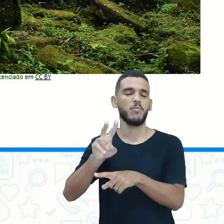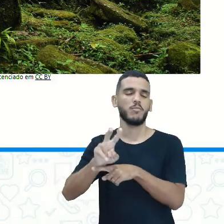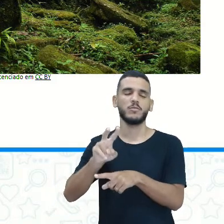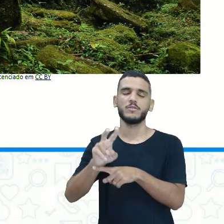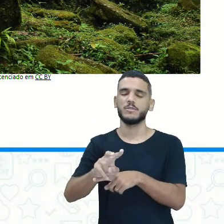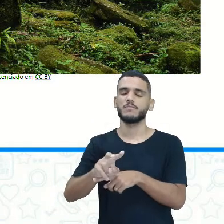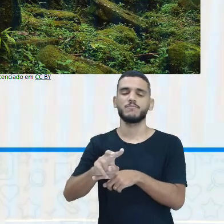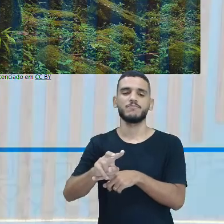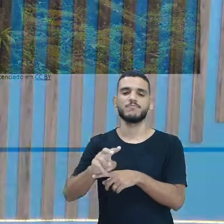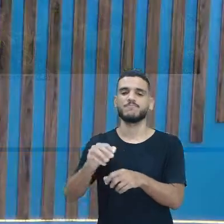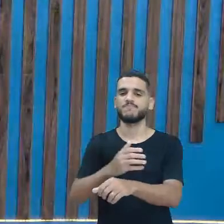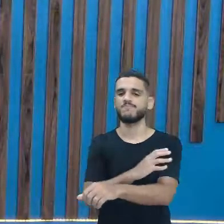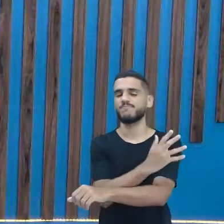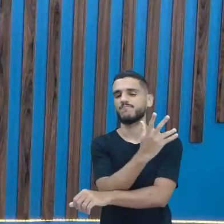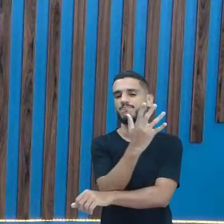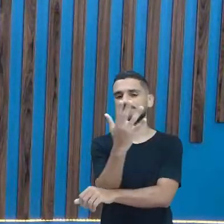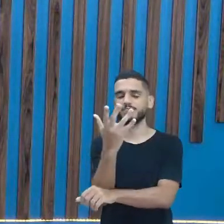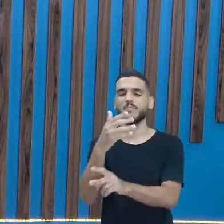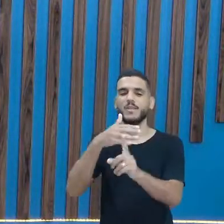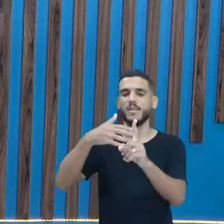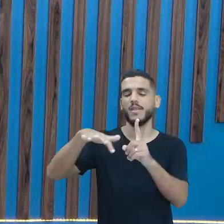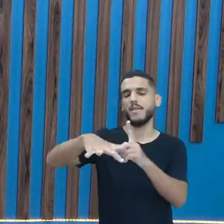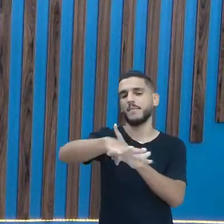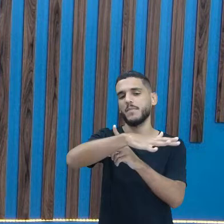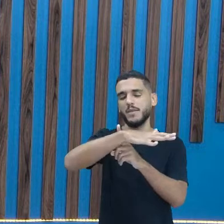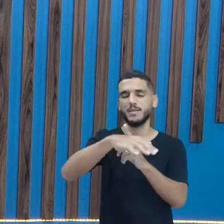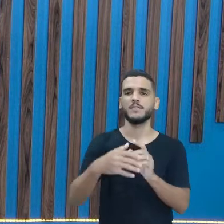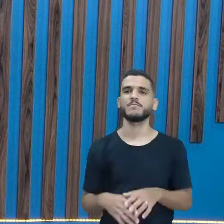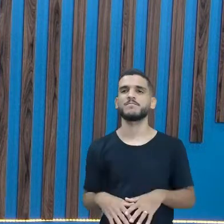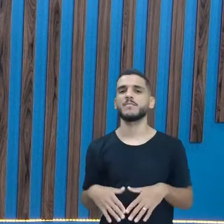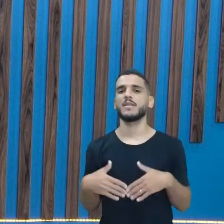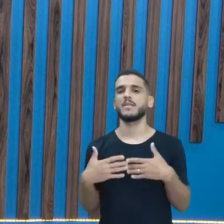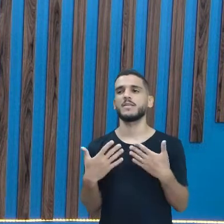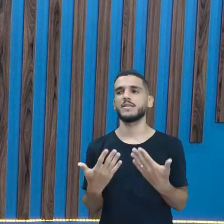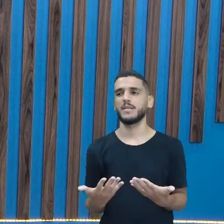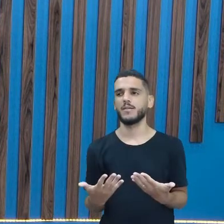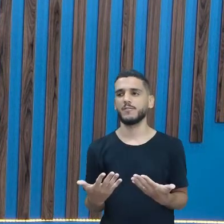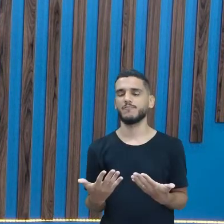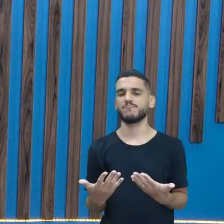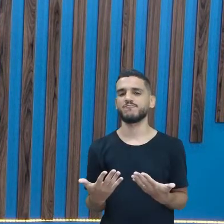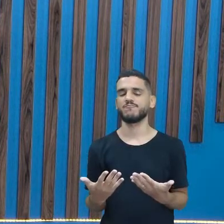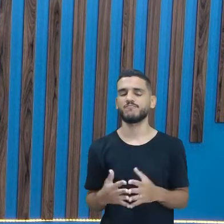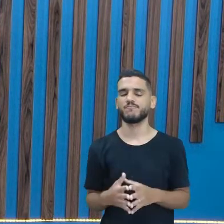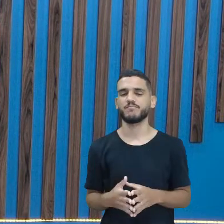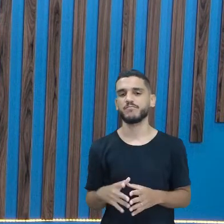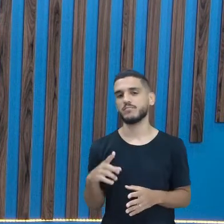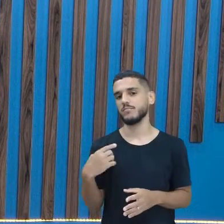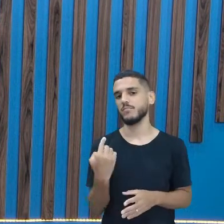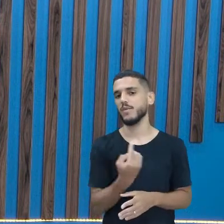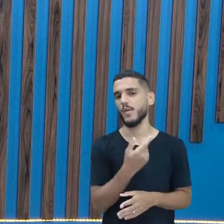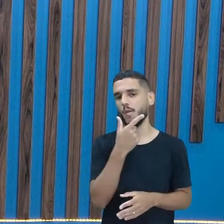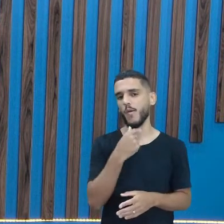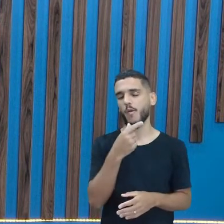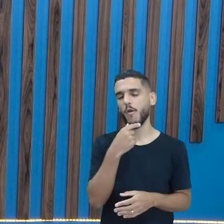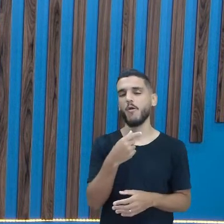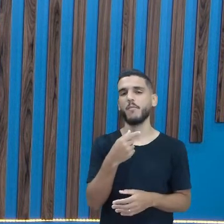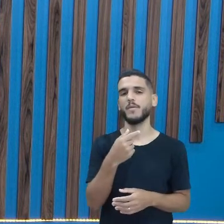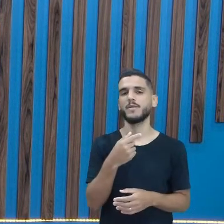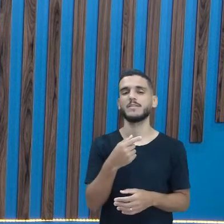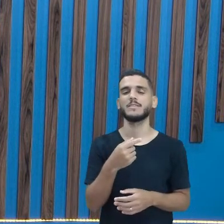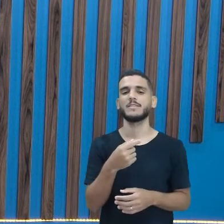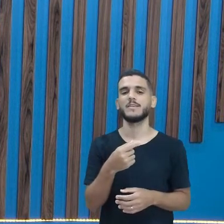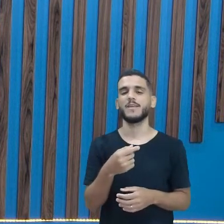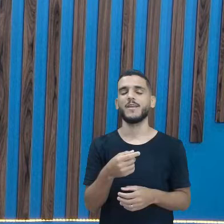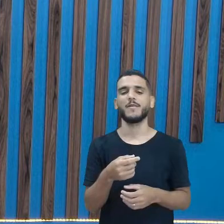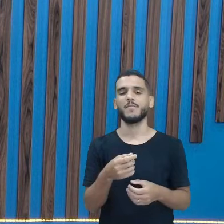típicas das formações vegetacionais locais. Então, sem querer e querendo, nós seres humanos temos destruído a natureza